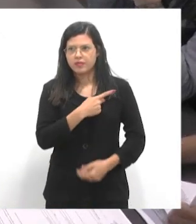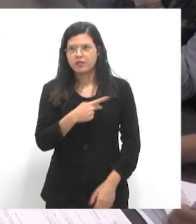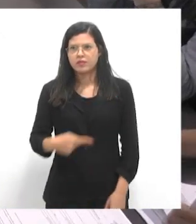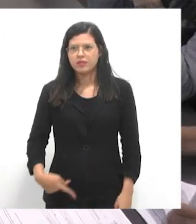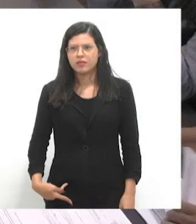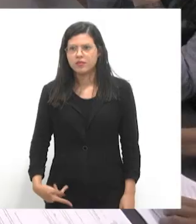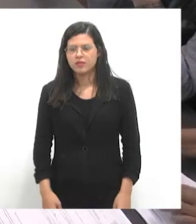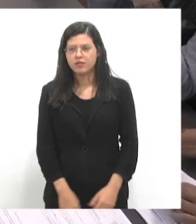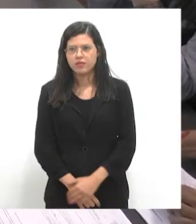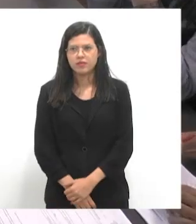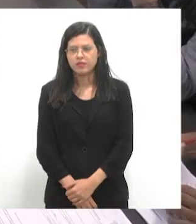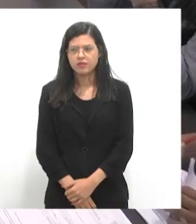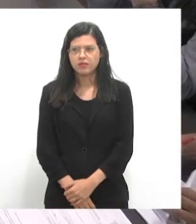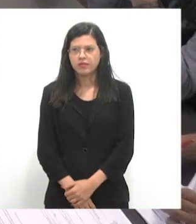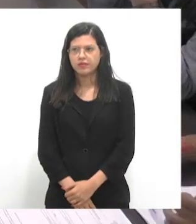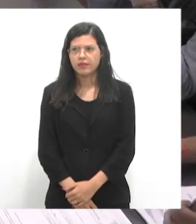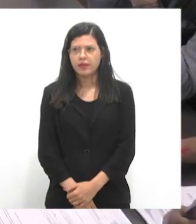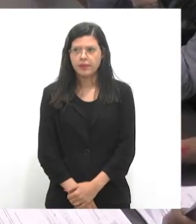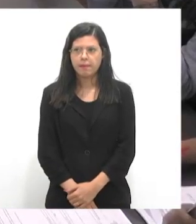quando eu emiti o